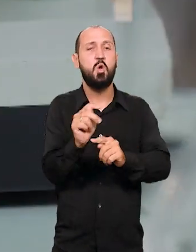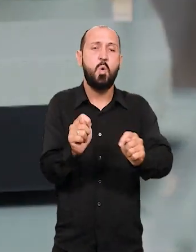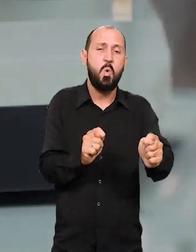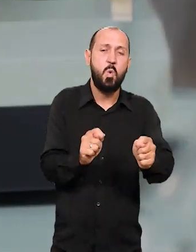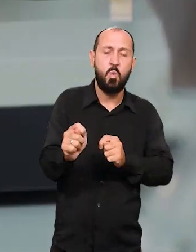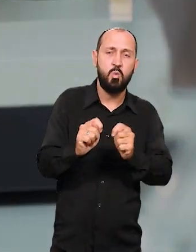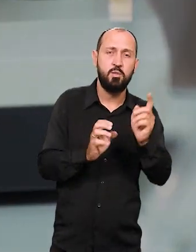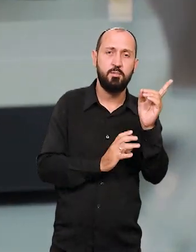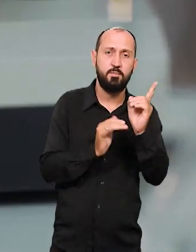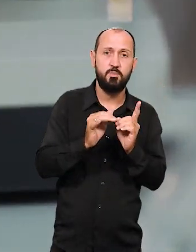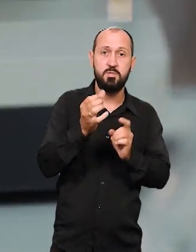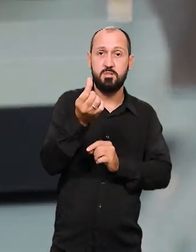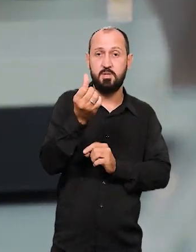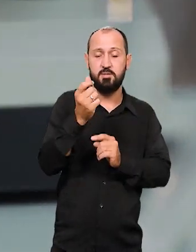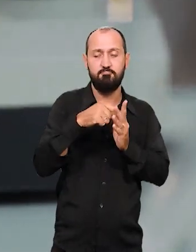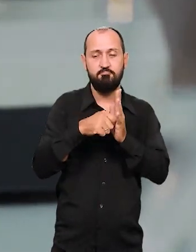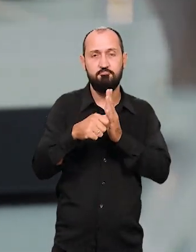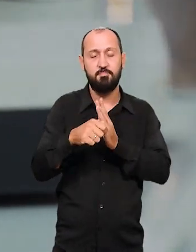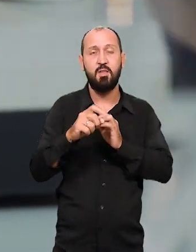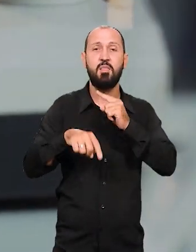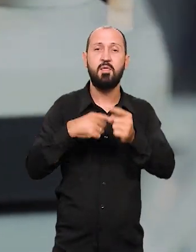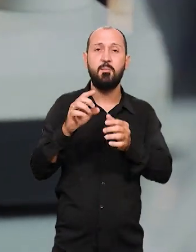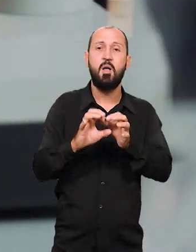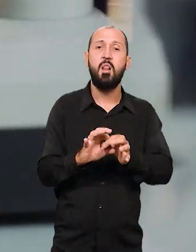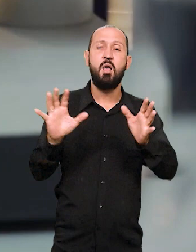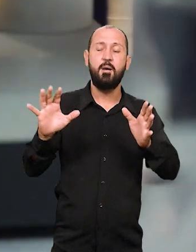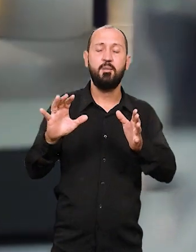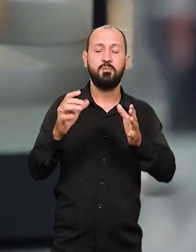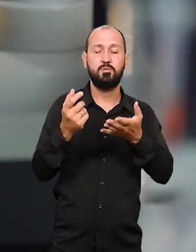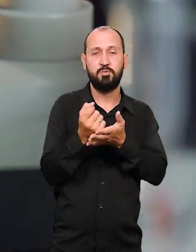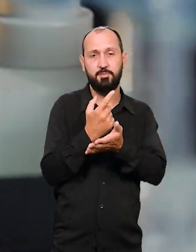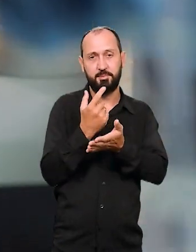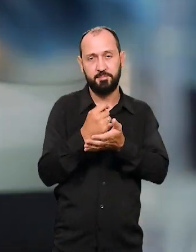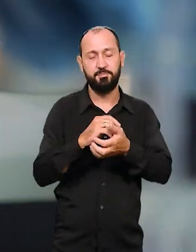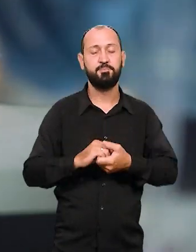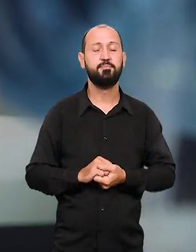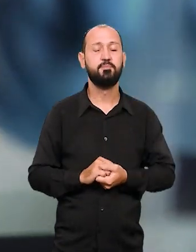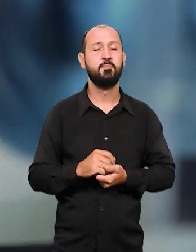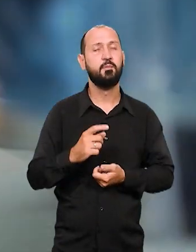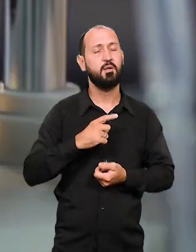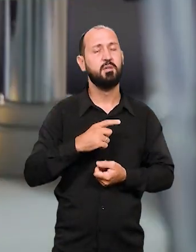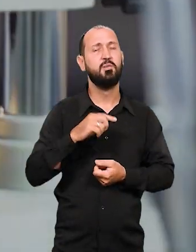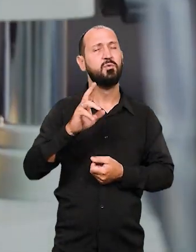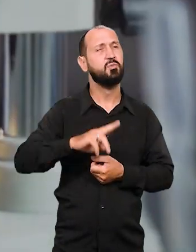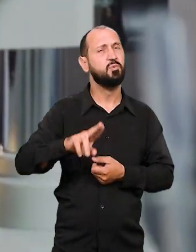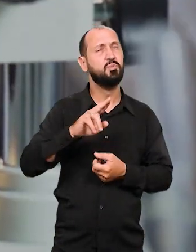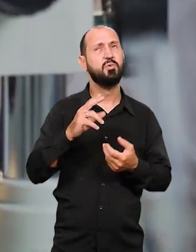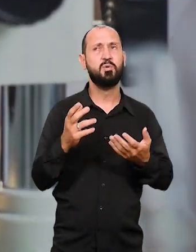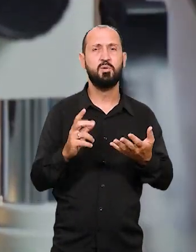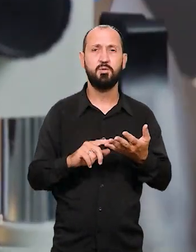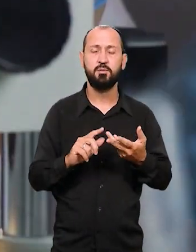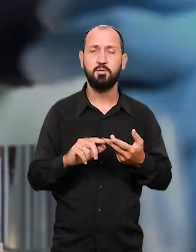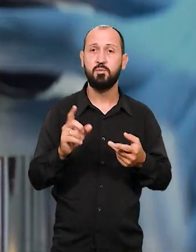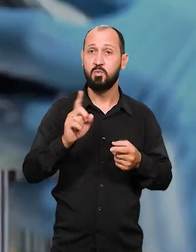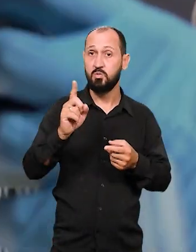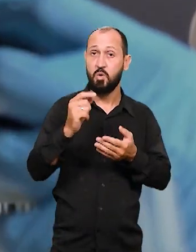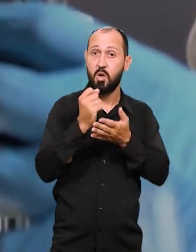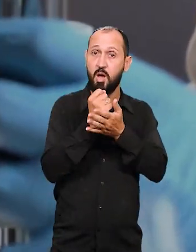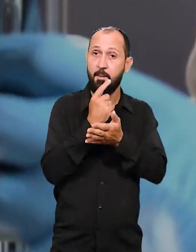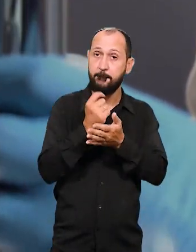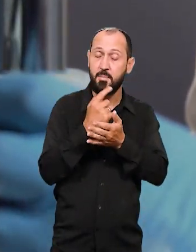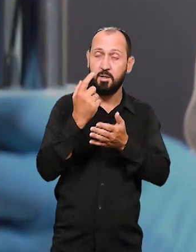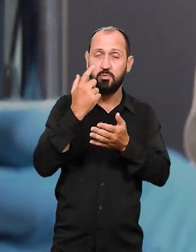controlou o HIV por 6 meses após a suspensão dos remédios. A gente usou, por exemplo, não